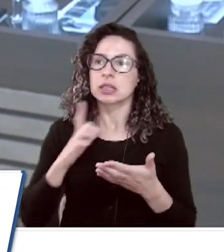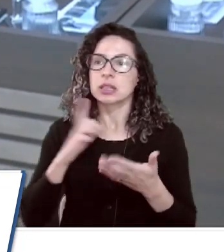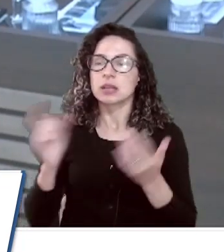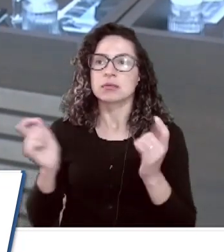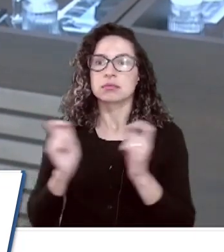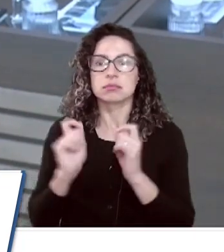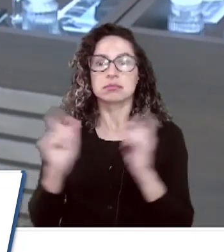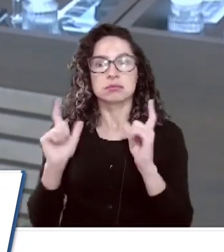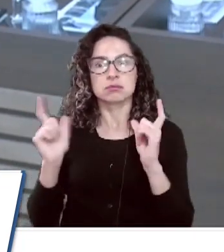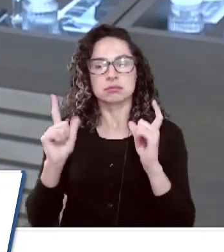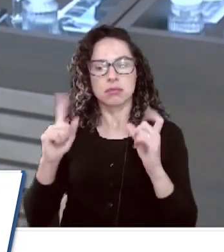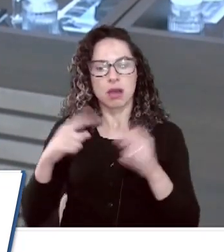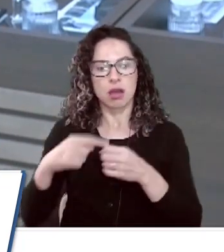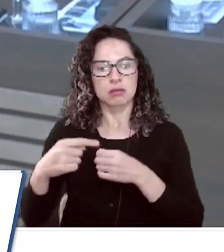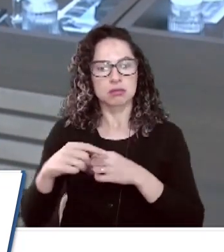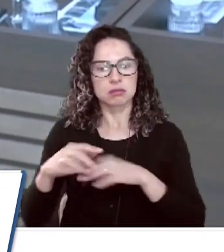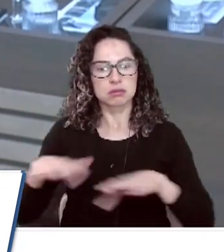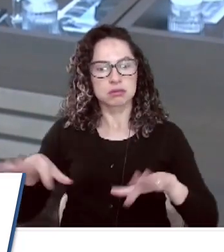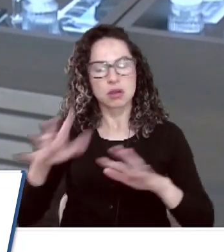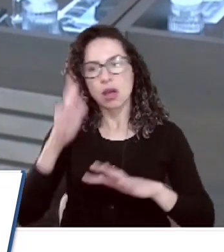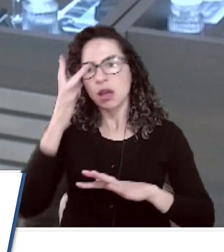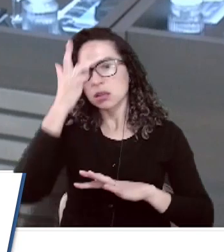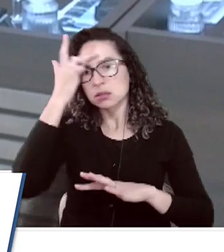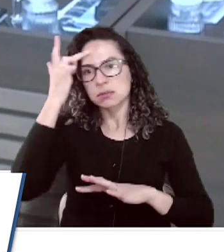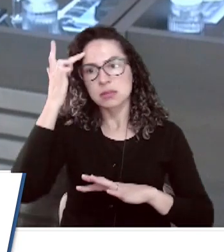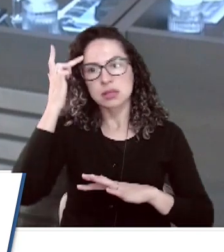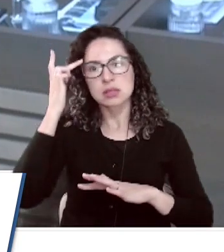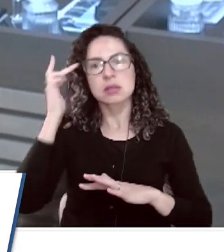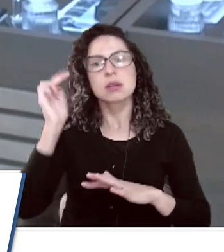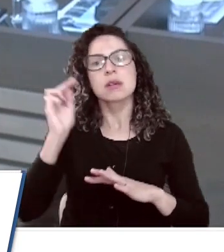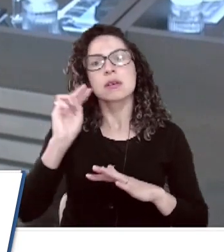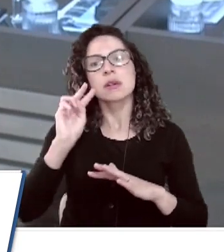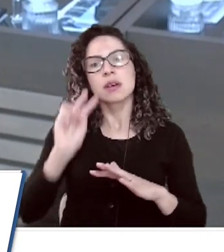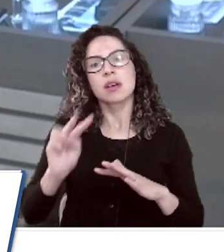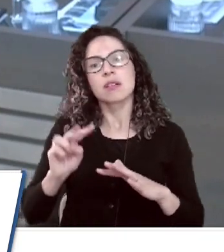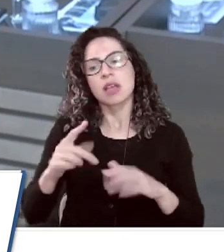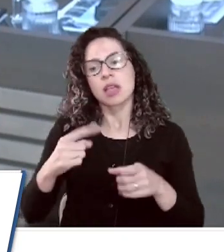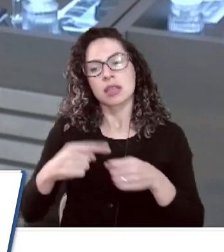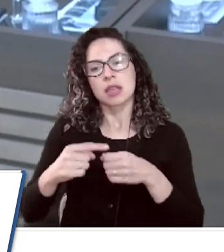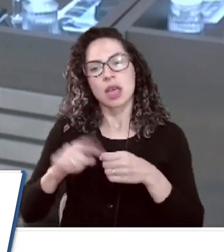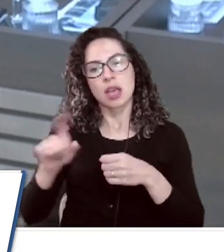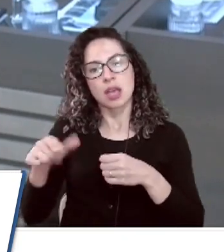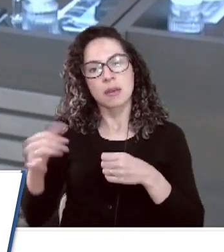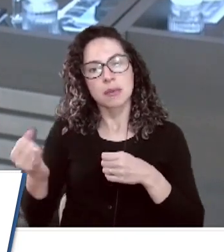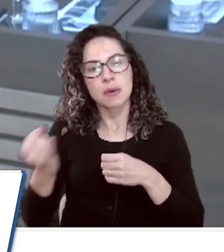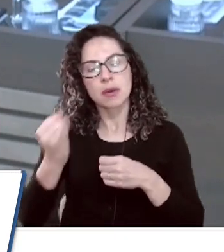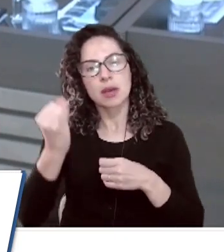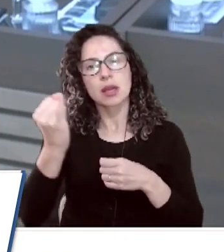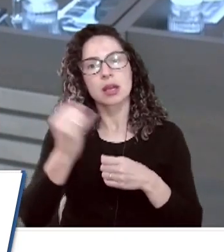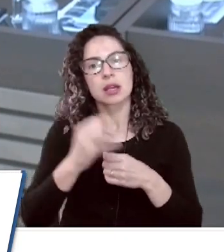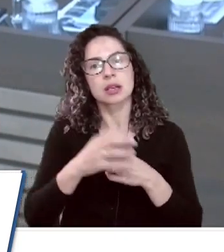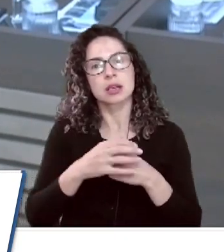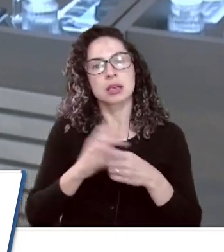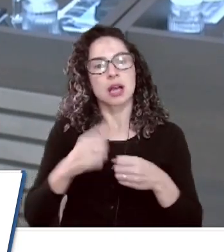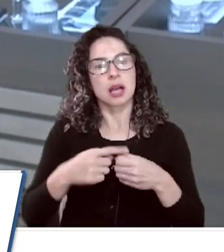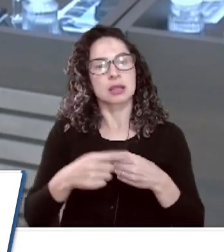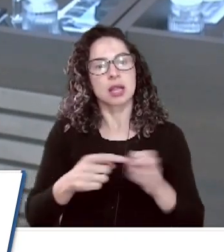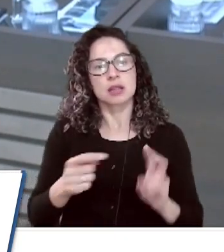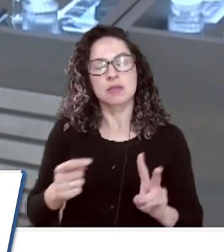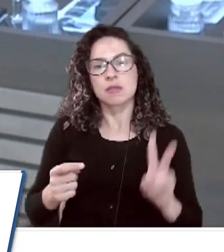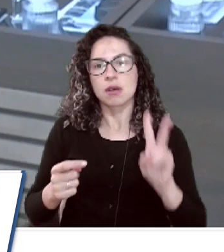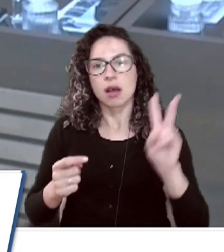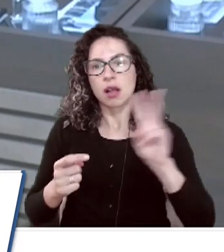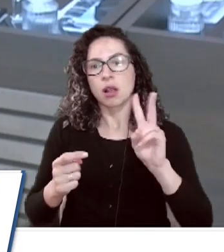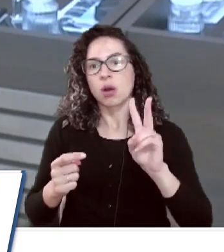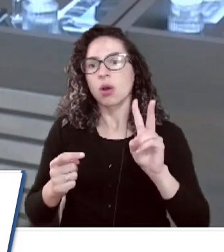cidade. As pessoas veem o quão a nossa cidade é importante, quanto a nossa cidade é valorosa, por mais que se diz aqui a sexta